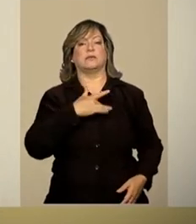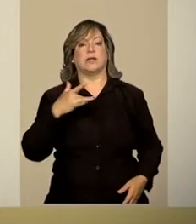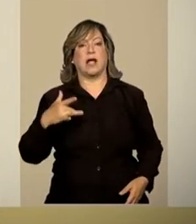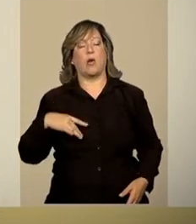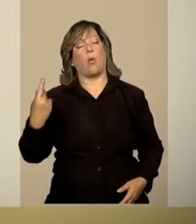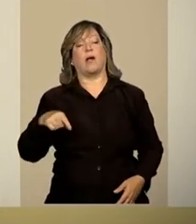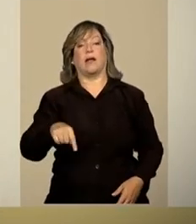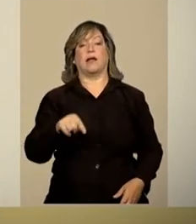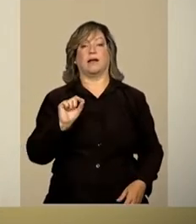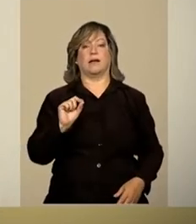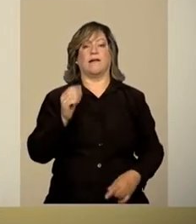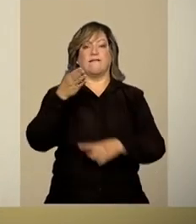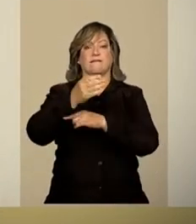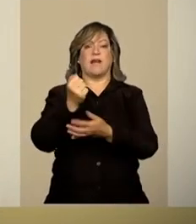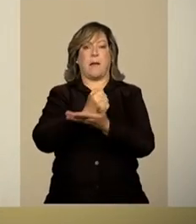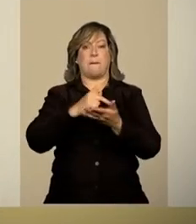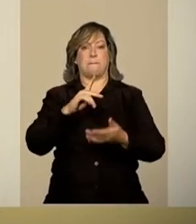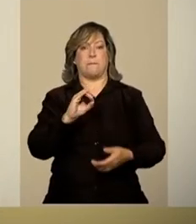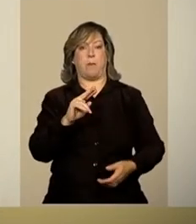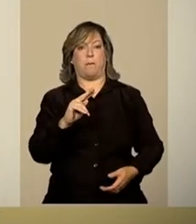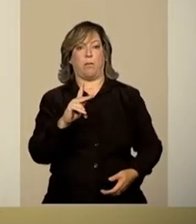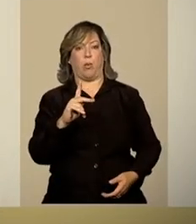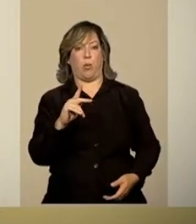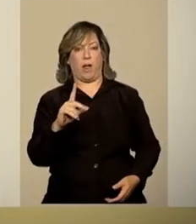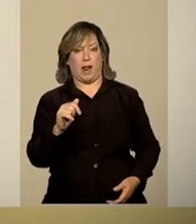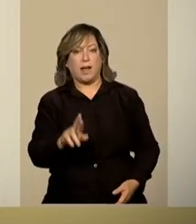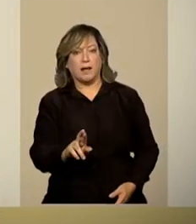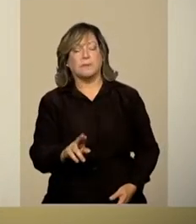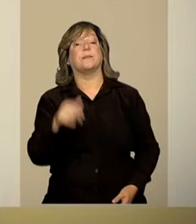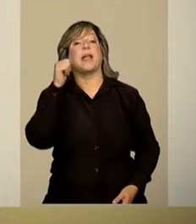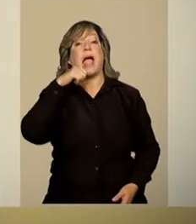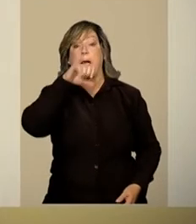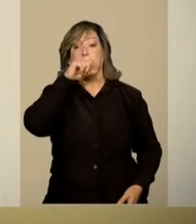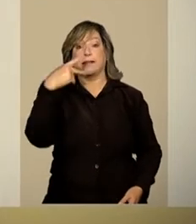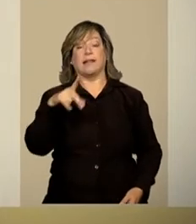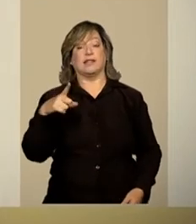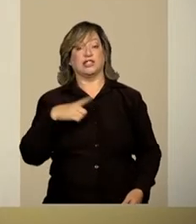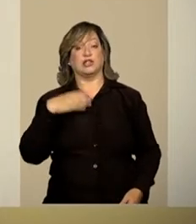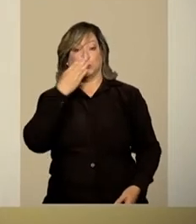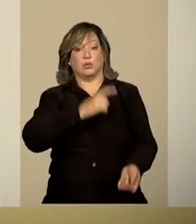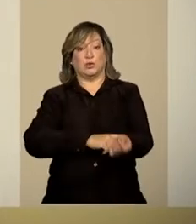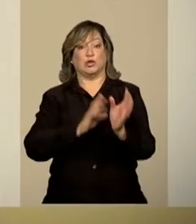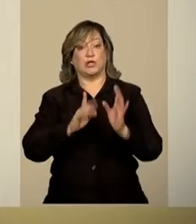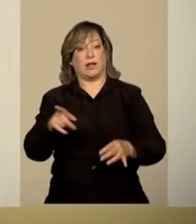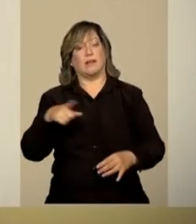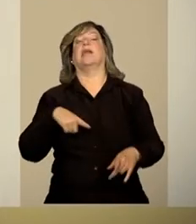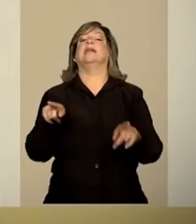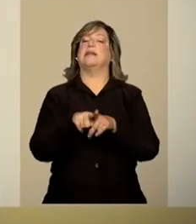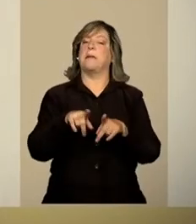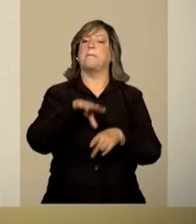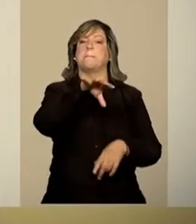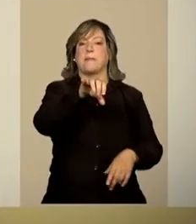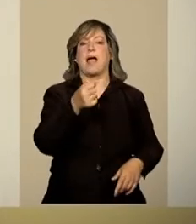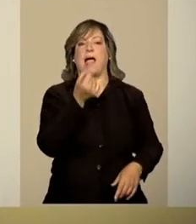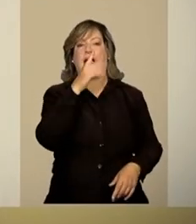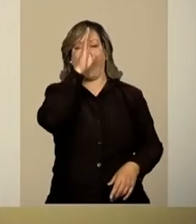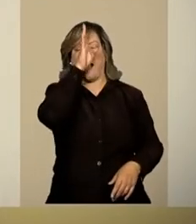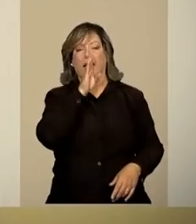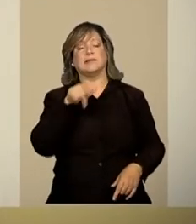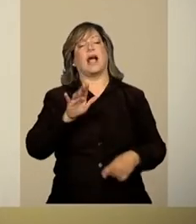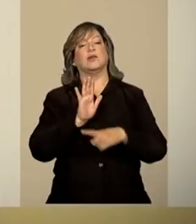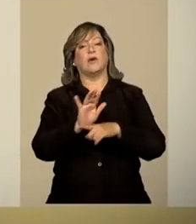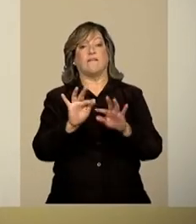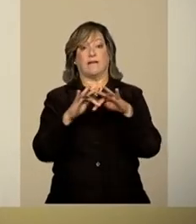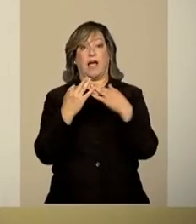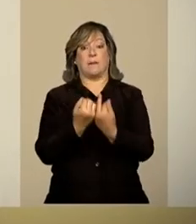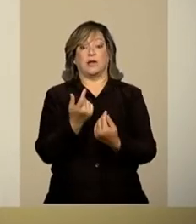tem Farmácia Popular a mãe dela a dona Lindinalva que já tinha diabetes Max também pega o remédio de graça o